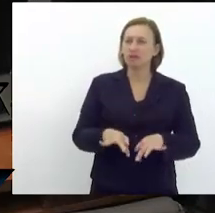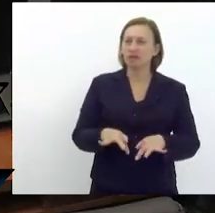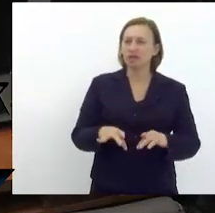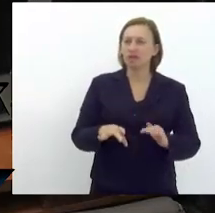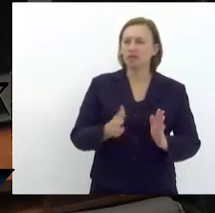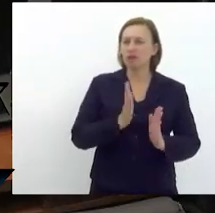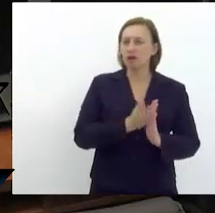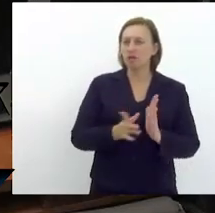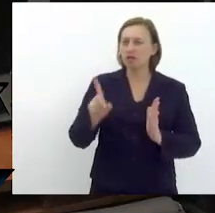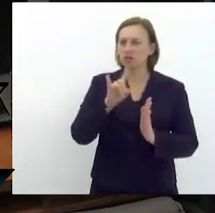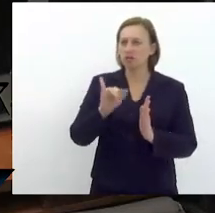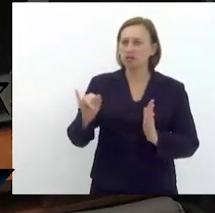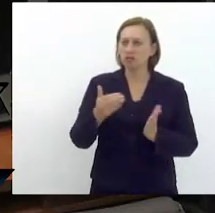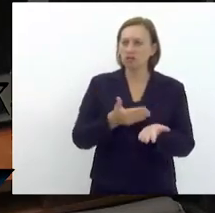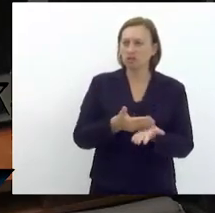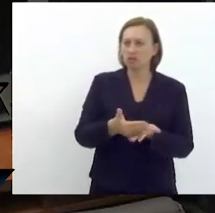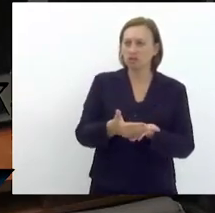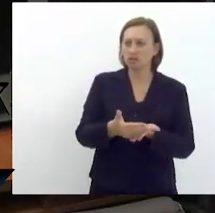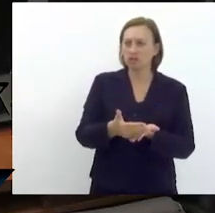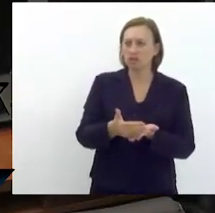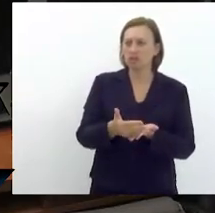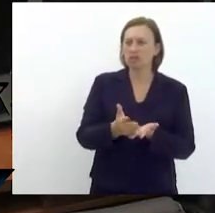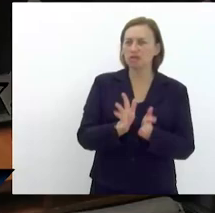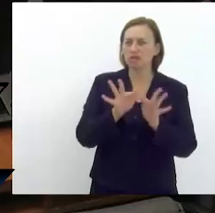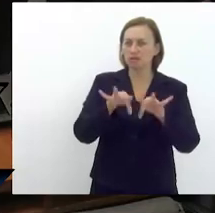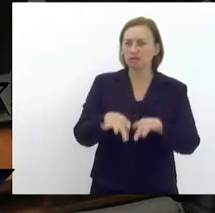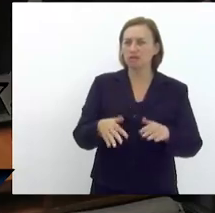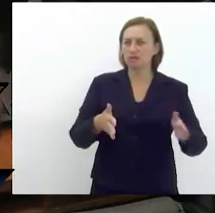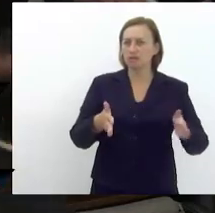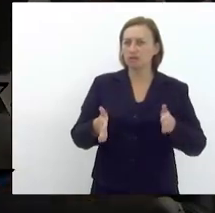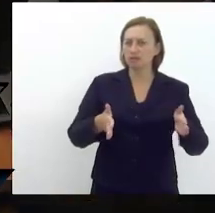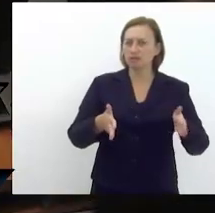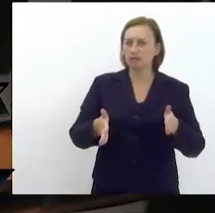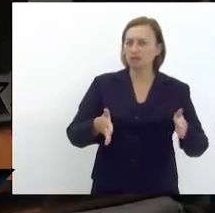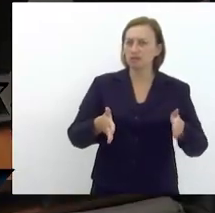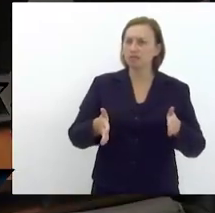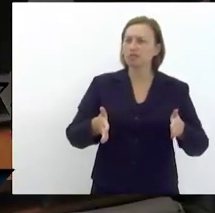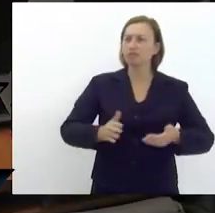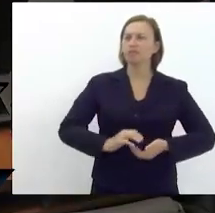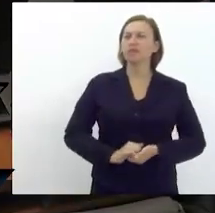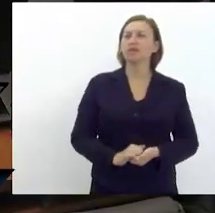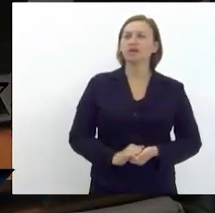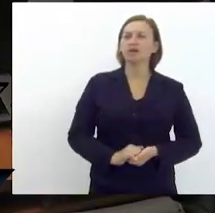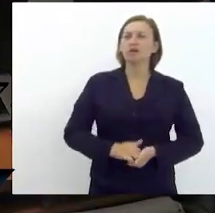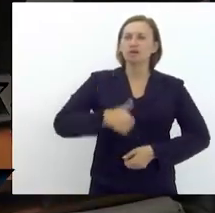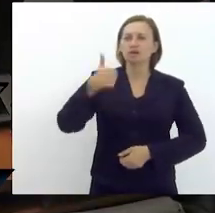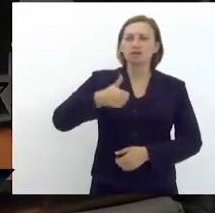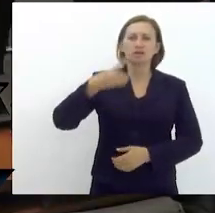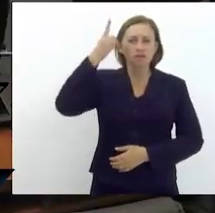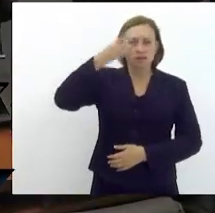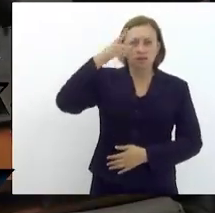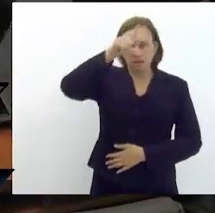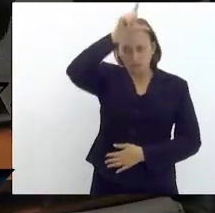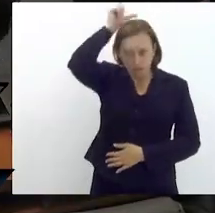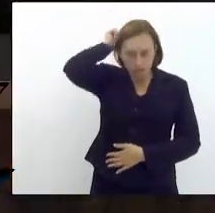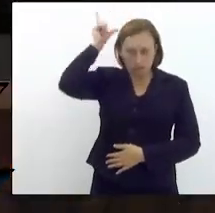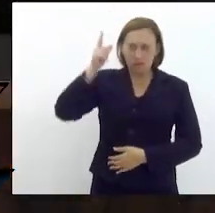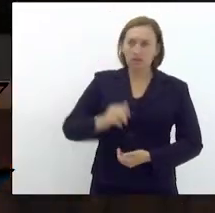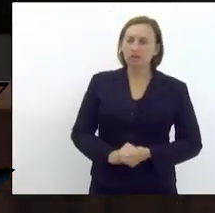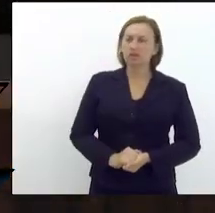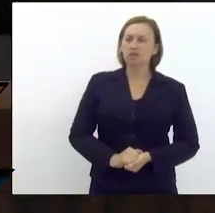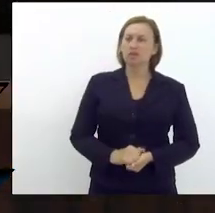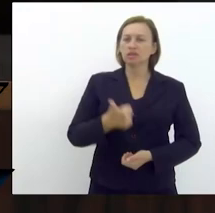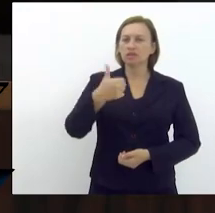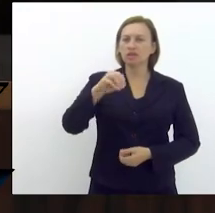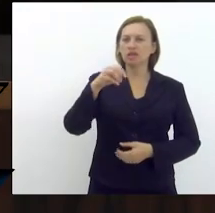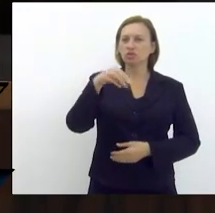encerrada a ordem do dia inicia-se o expediente final primeiro agora do inscrito é o nome Deputado Luiz Paulo vossa